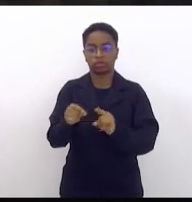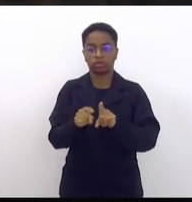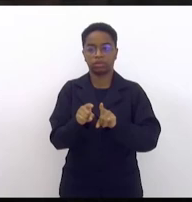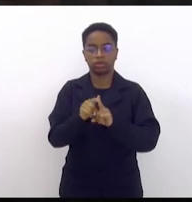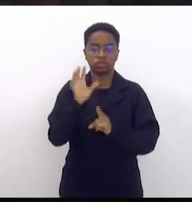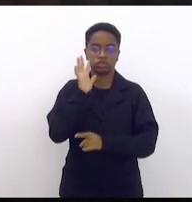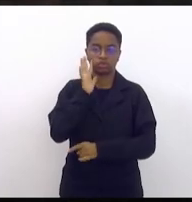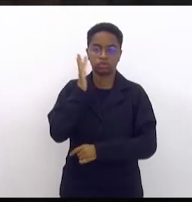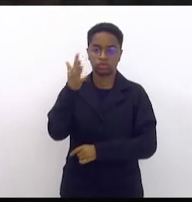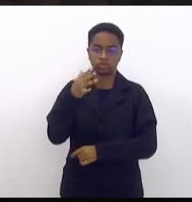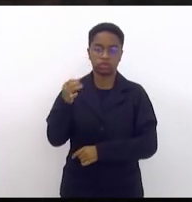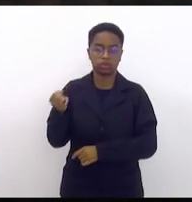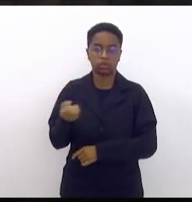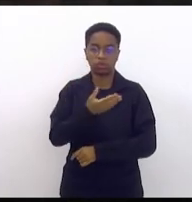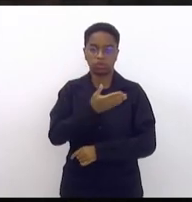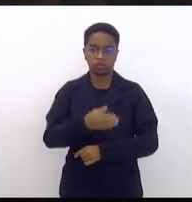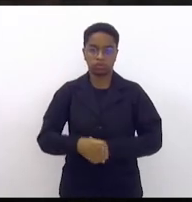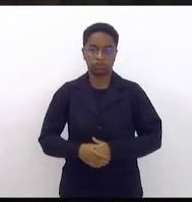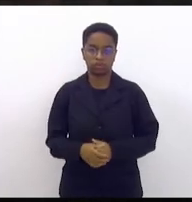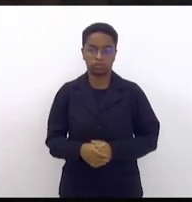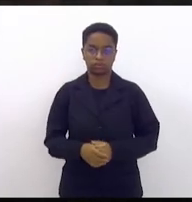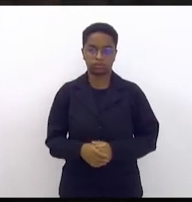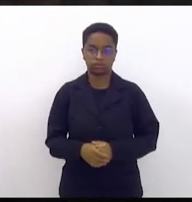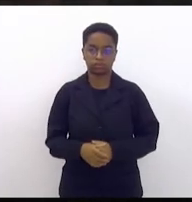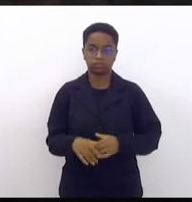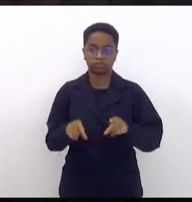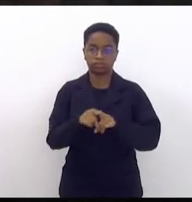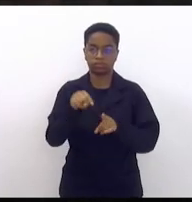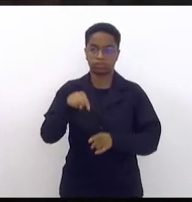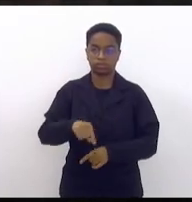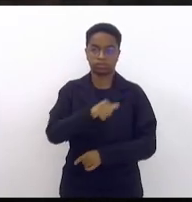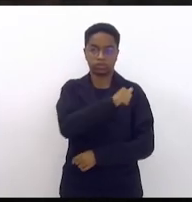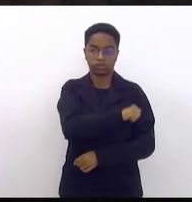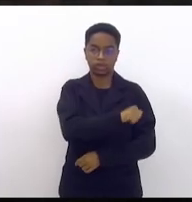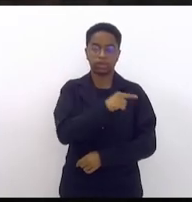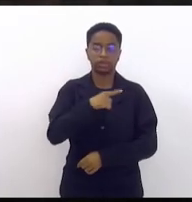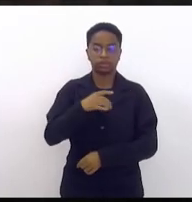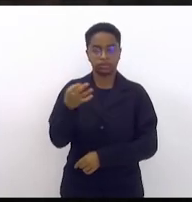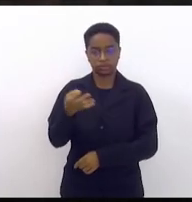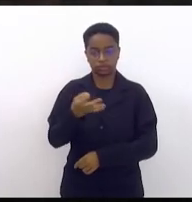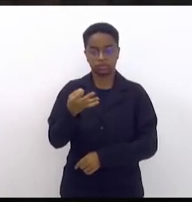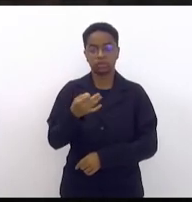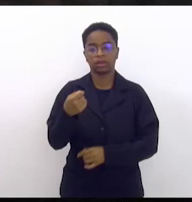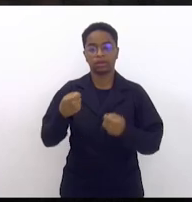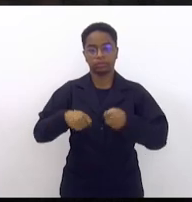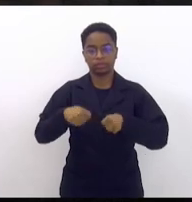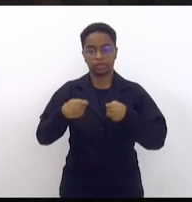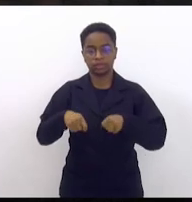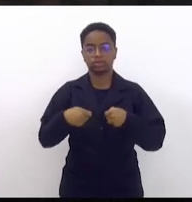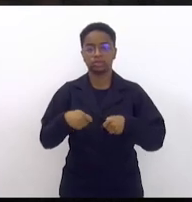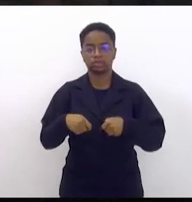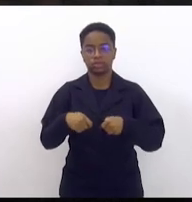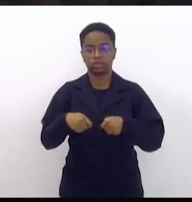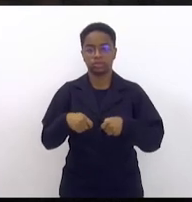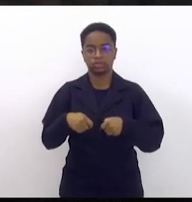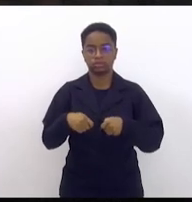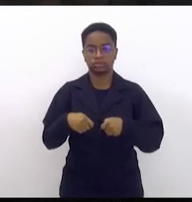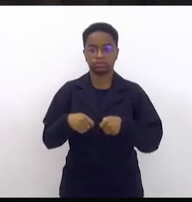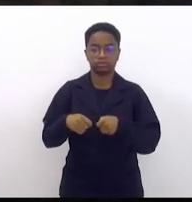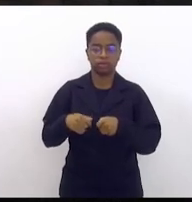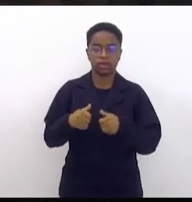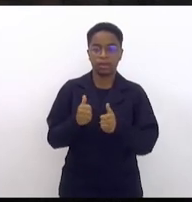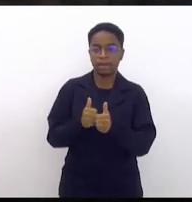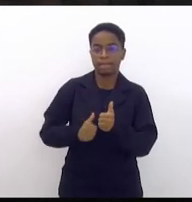soluções de inovação e o Rio de Janeiro certamente precisa ser é Pioneiro nesse